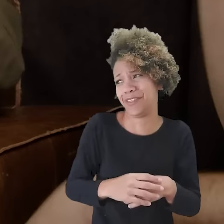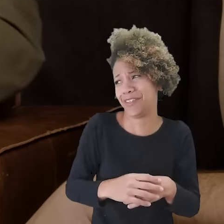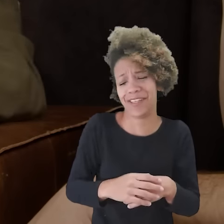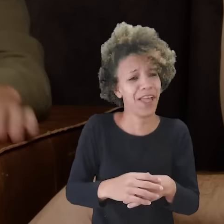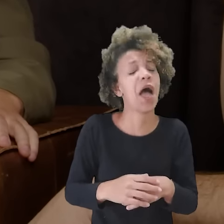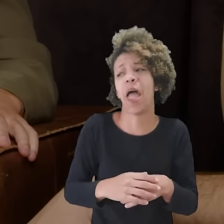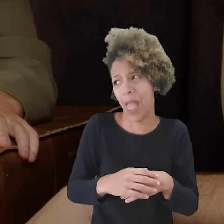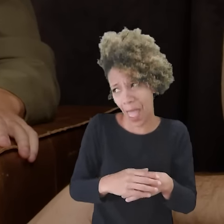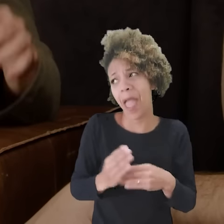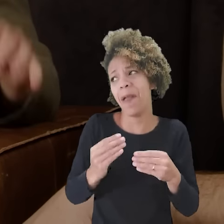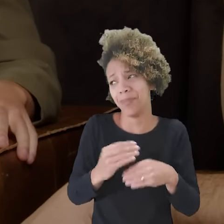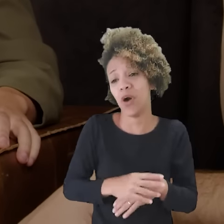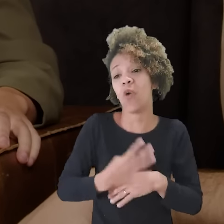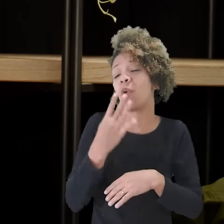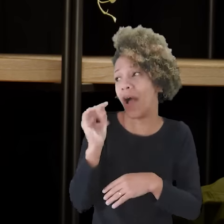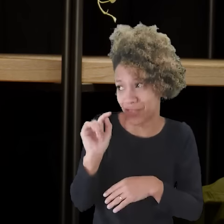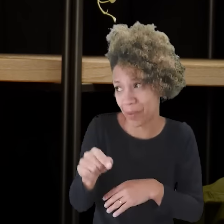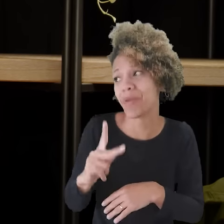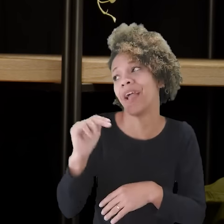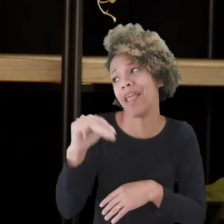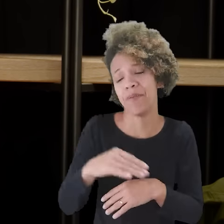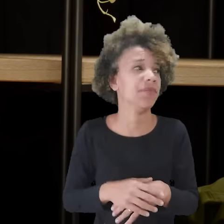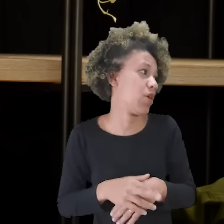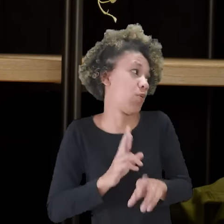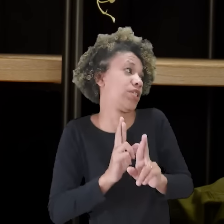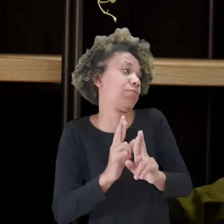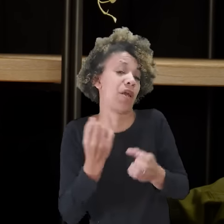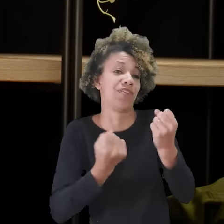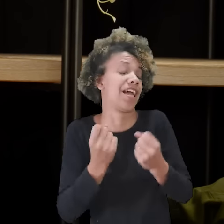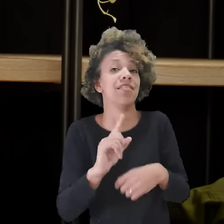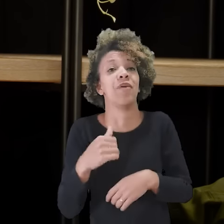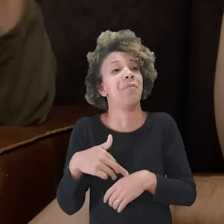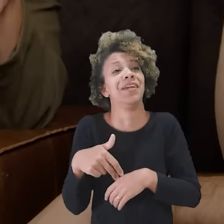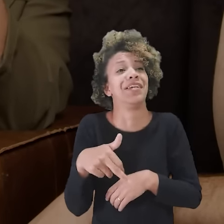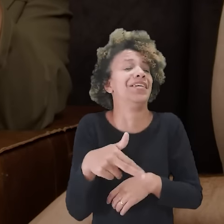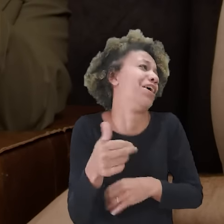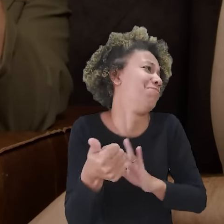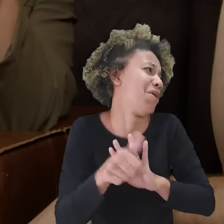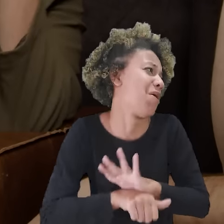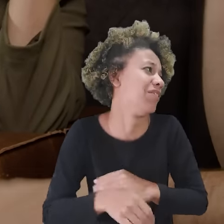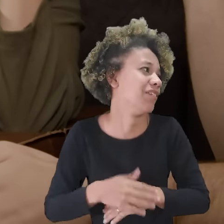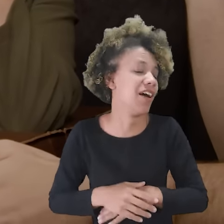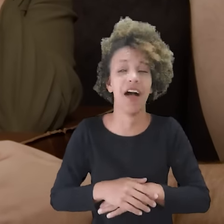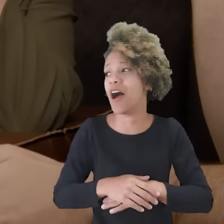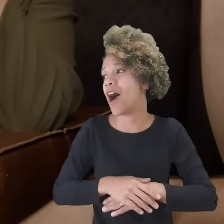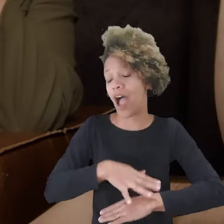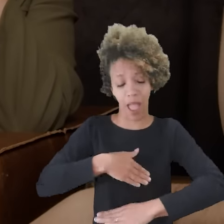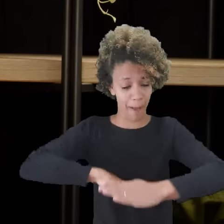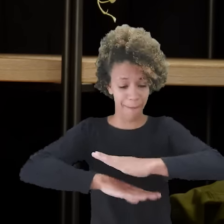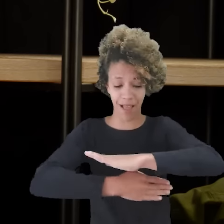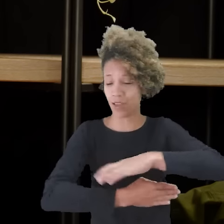é muito chão né velho é 4.000 km Espero que tenha carro não é para andar baleia passando por cima da porta